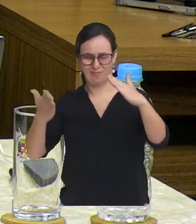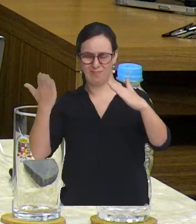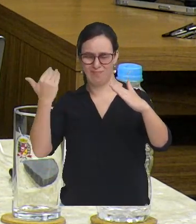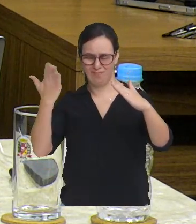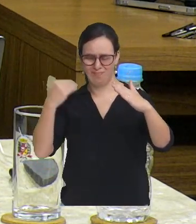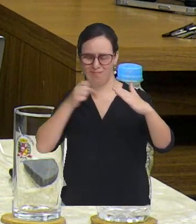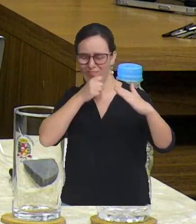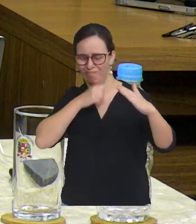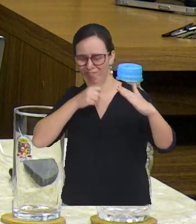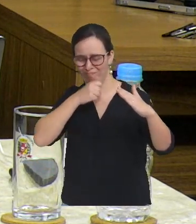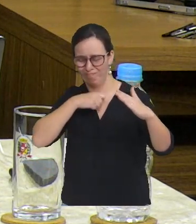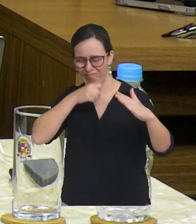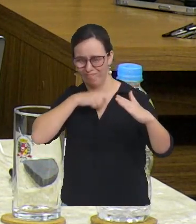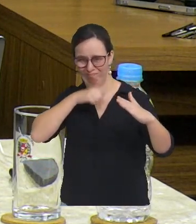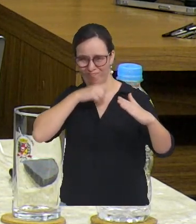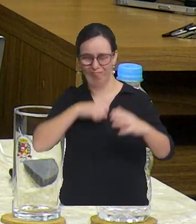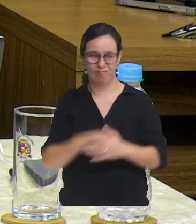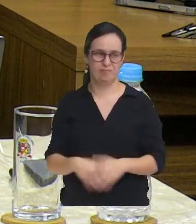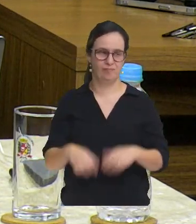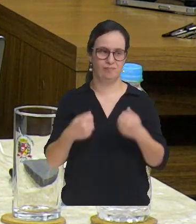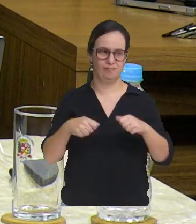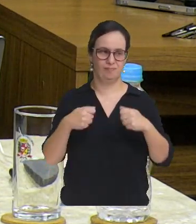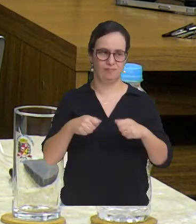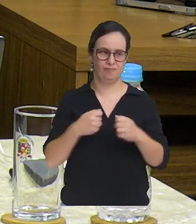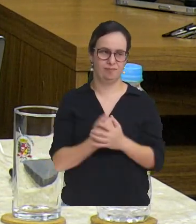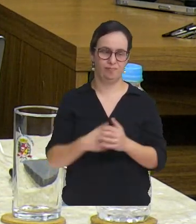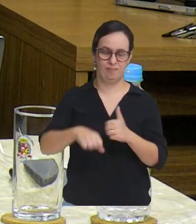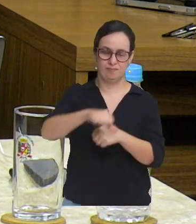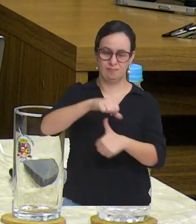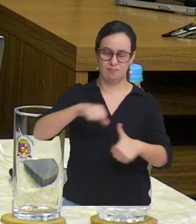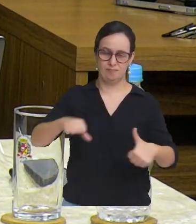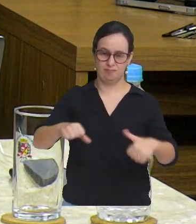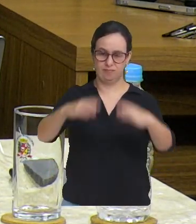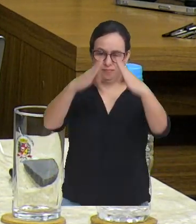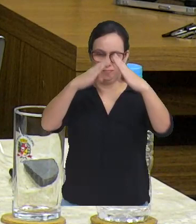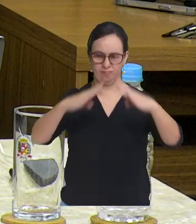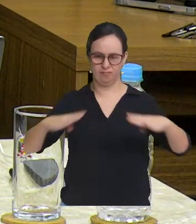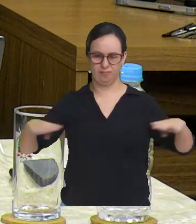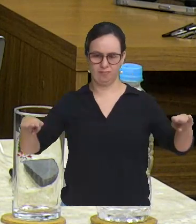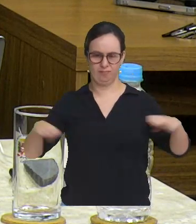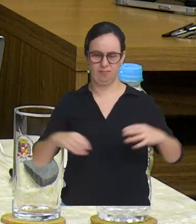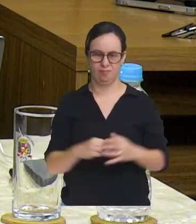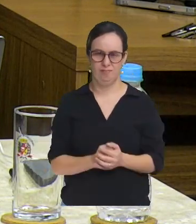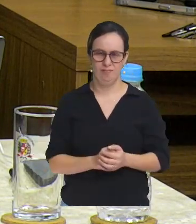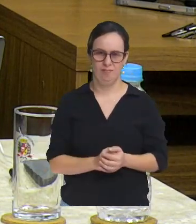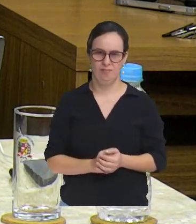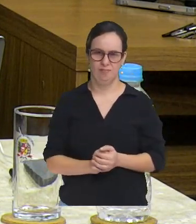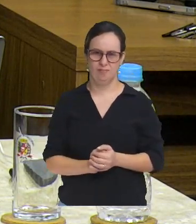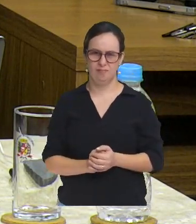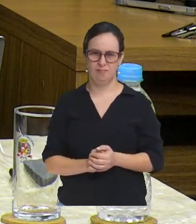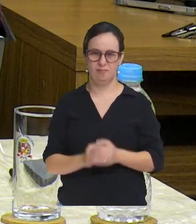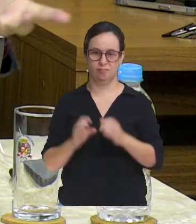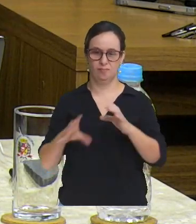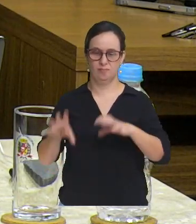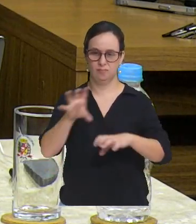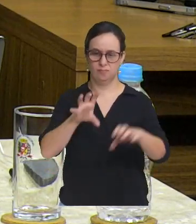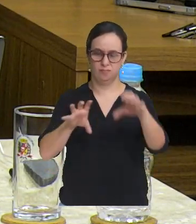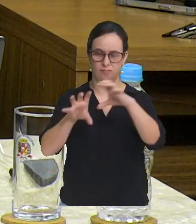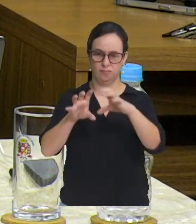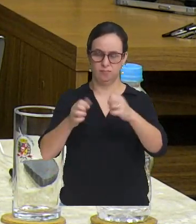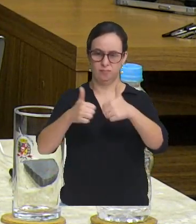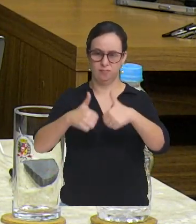extensão aqui do telhado, precisa fazer as estruturas metálicas para poder posicionar melhor o telhado, não é um telhado